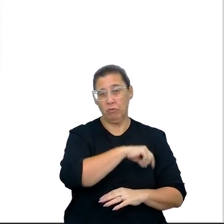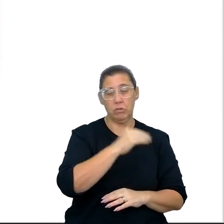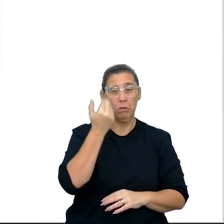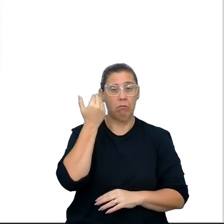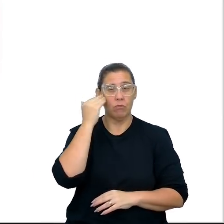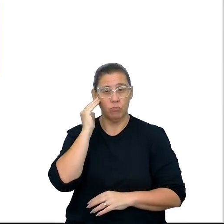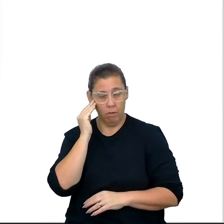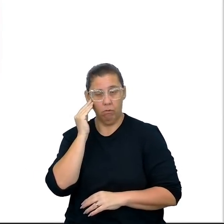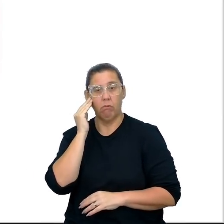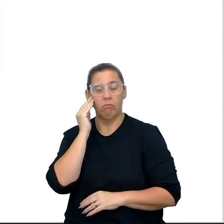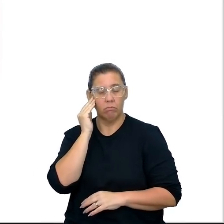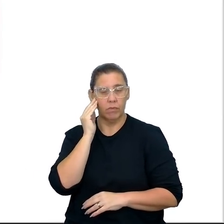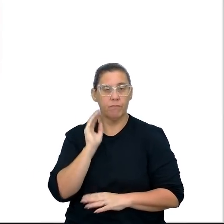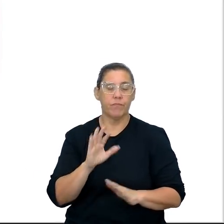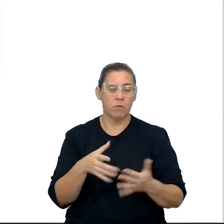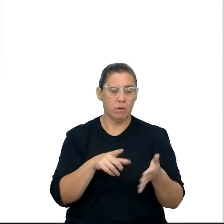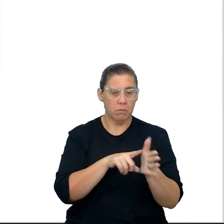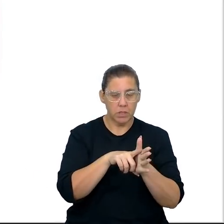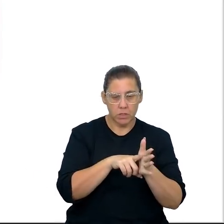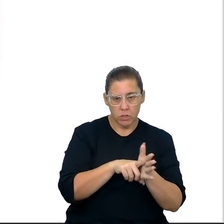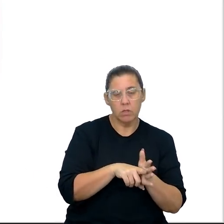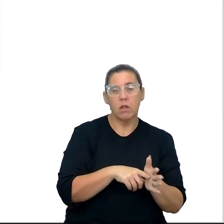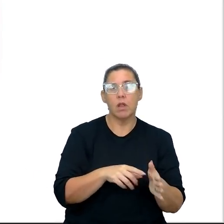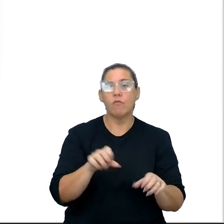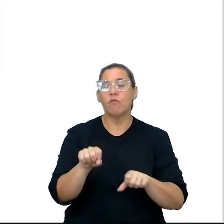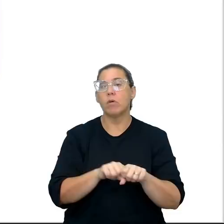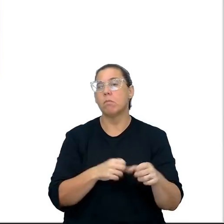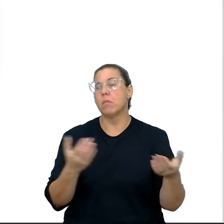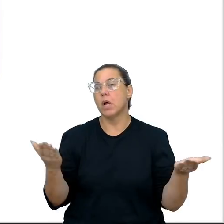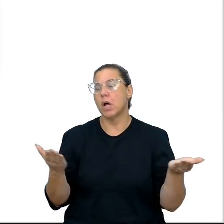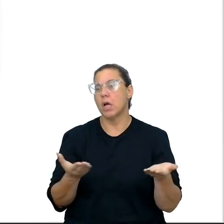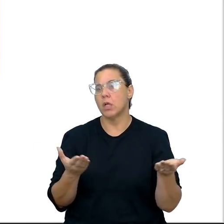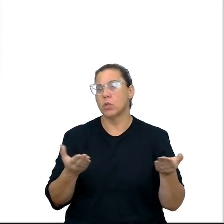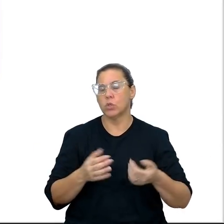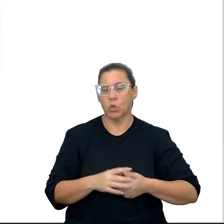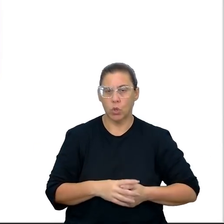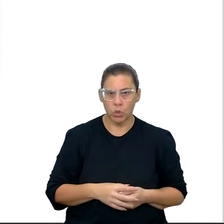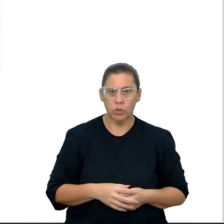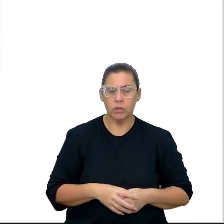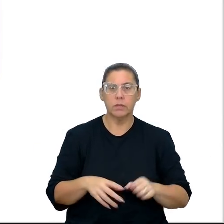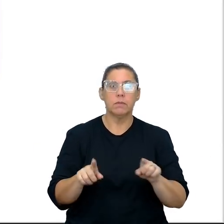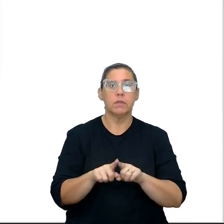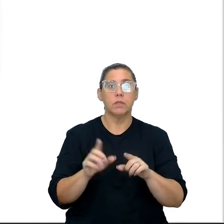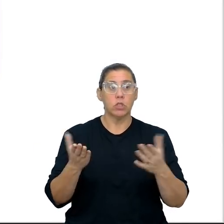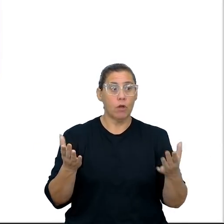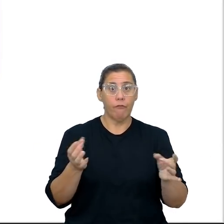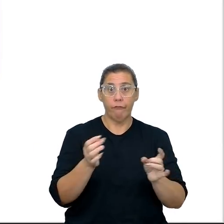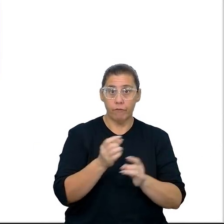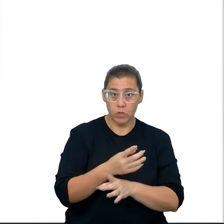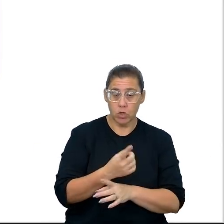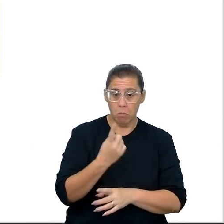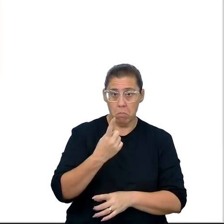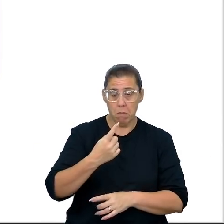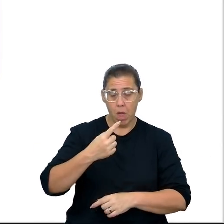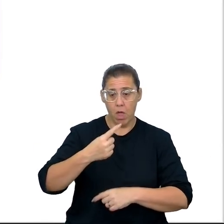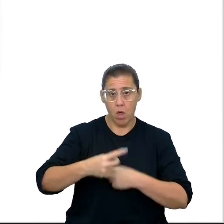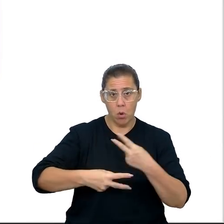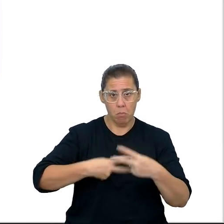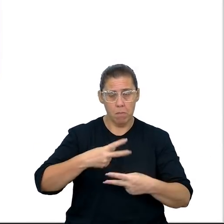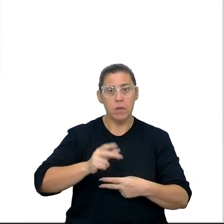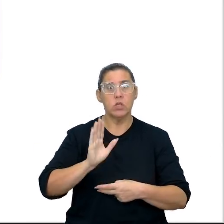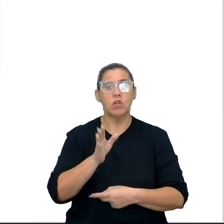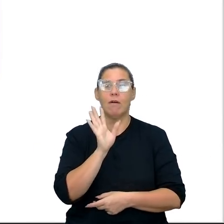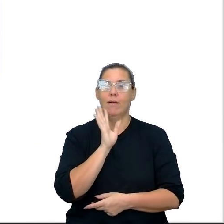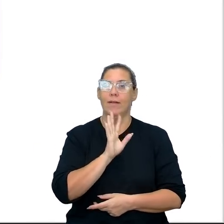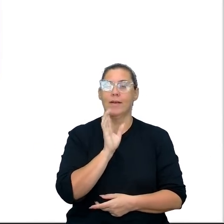fazer um levantamento desse estudo a partir da formação de hoje, né? A gente está, inclusive, em fechamento de bimestre, então já é